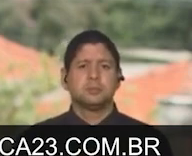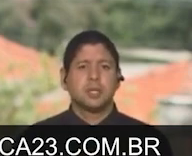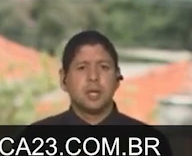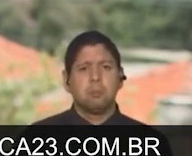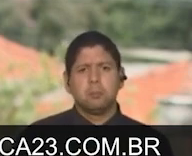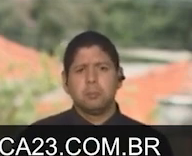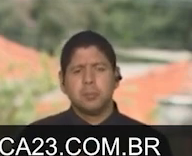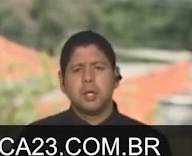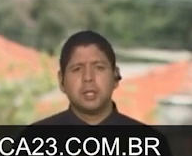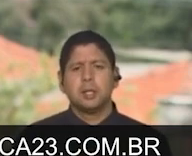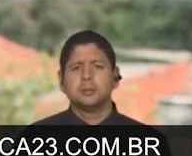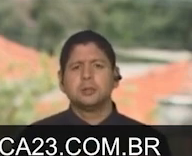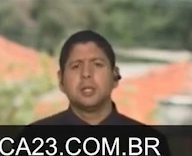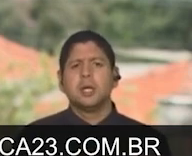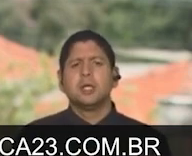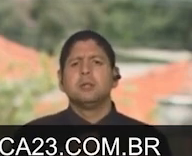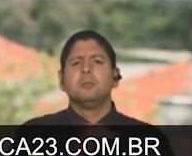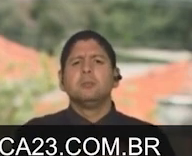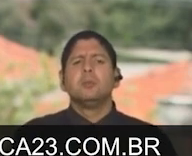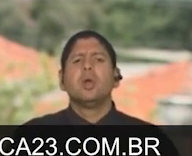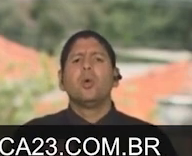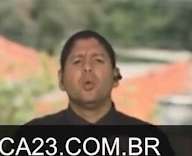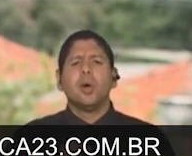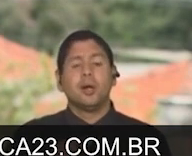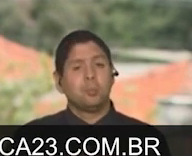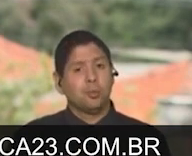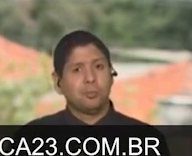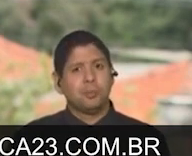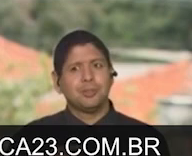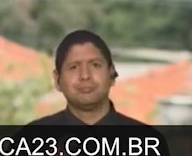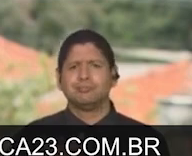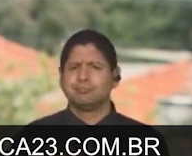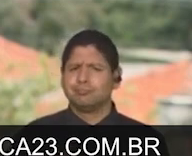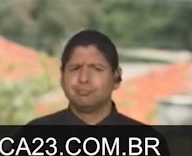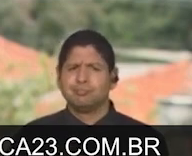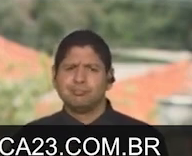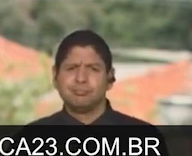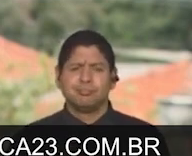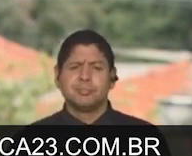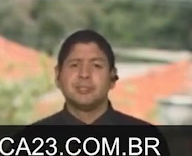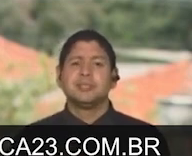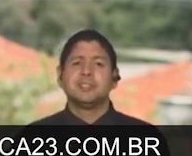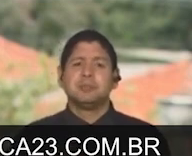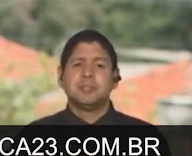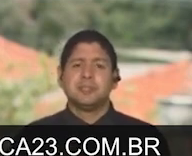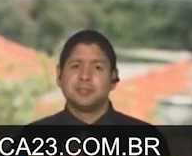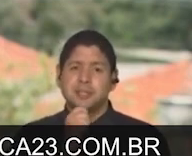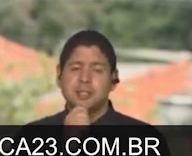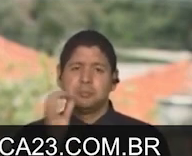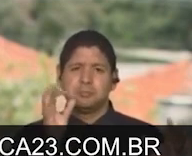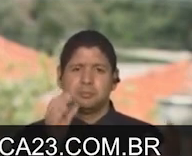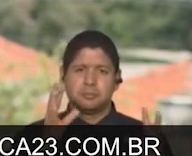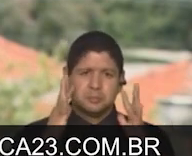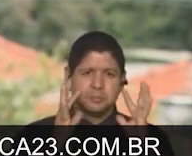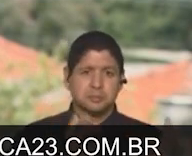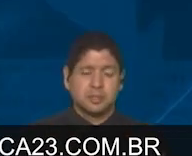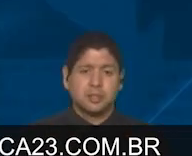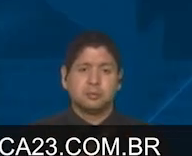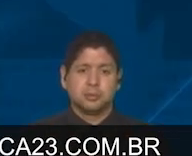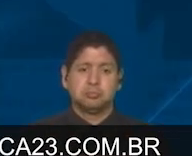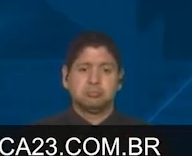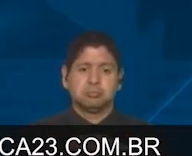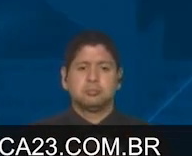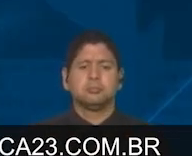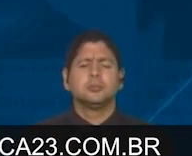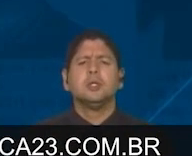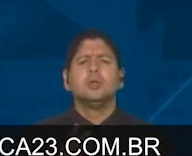primeira edição é alertar para um problema que acontece com frequência e sem a devida atenção das autoridades. Os